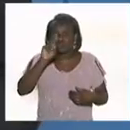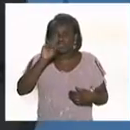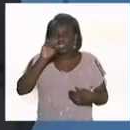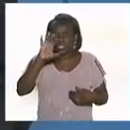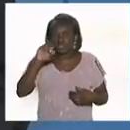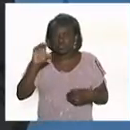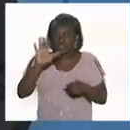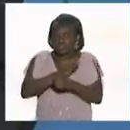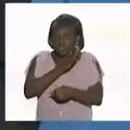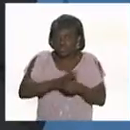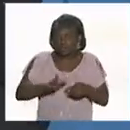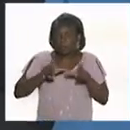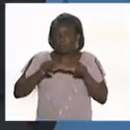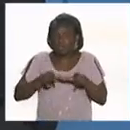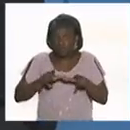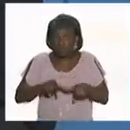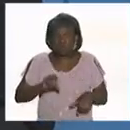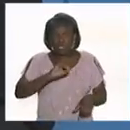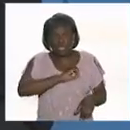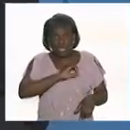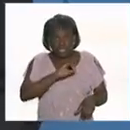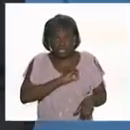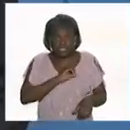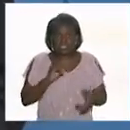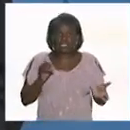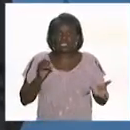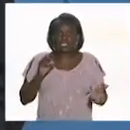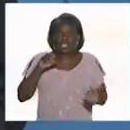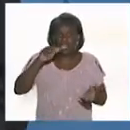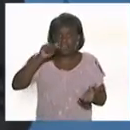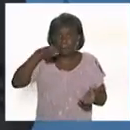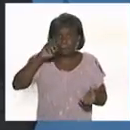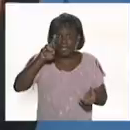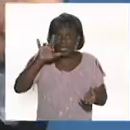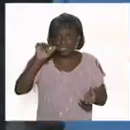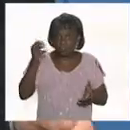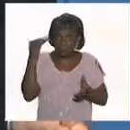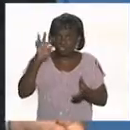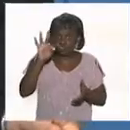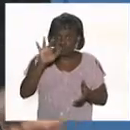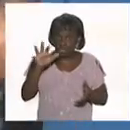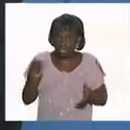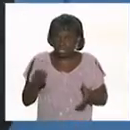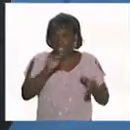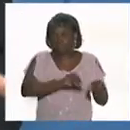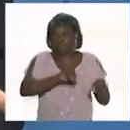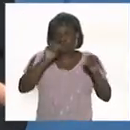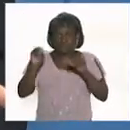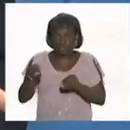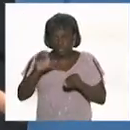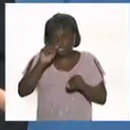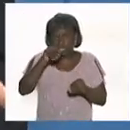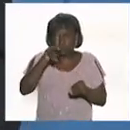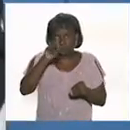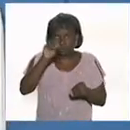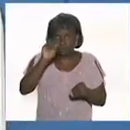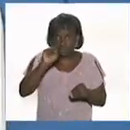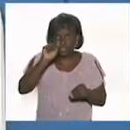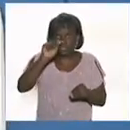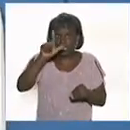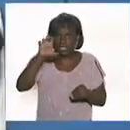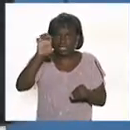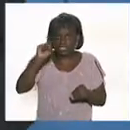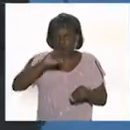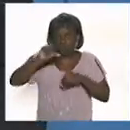Sucesso, São Cristóvão, o Bangu, o Olaria, o América, da Tijuca, que depois saiu de Campos Sales, foi